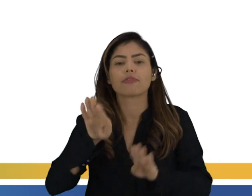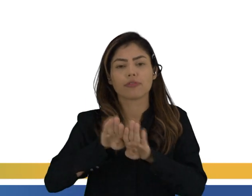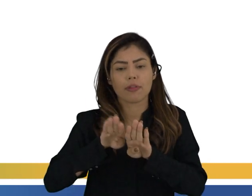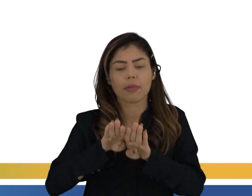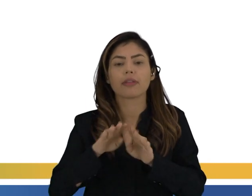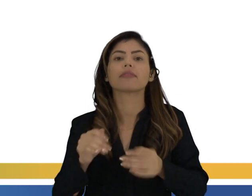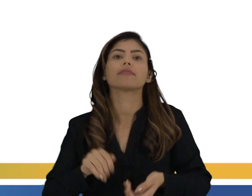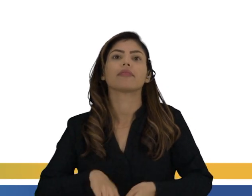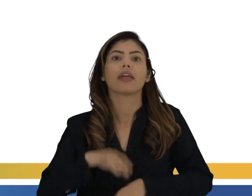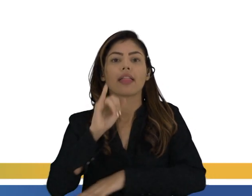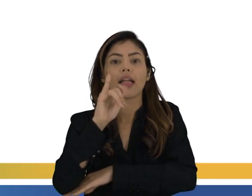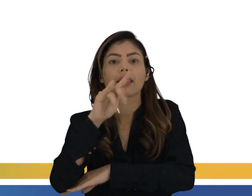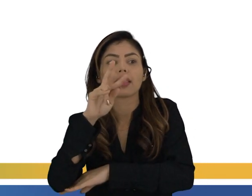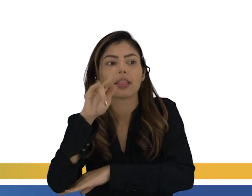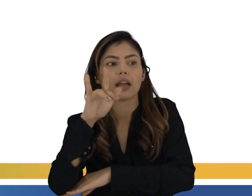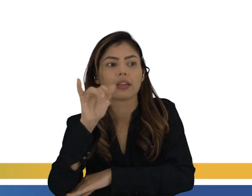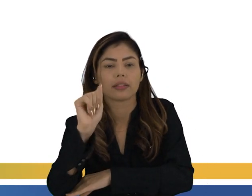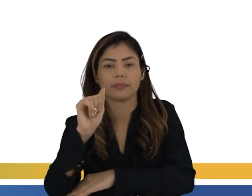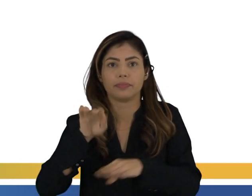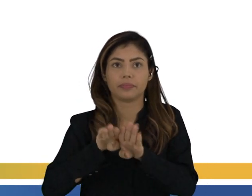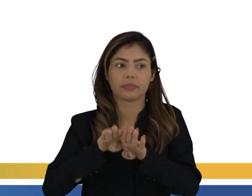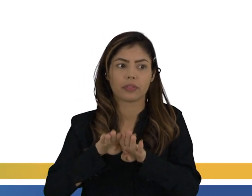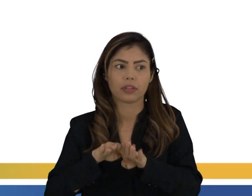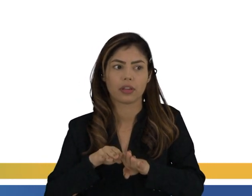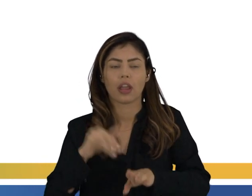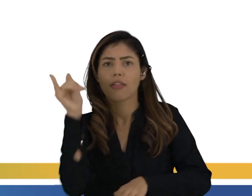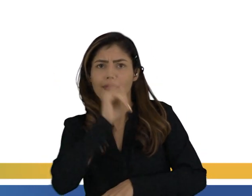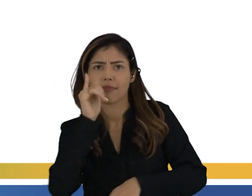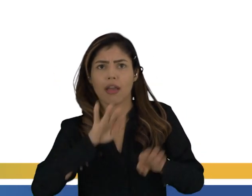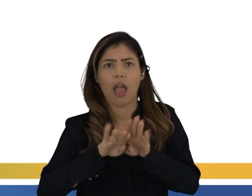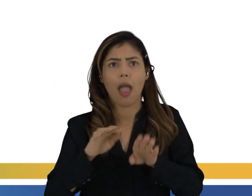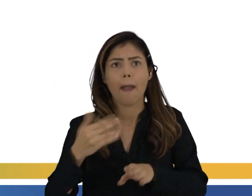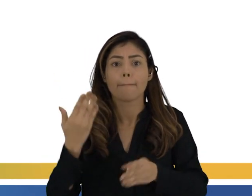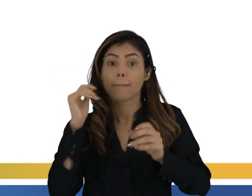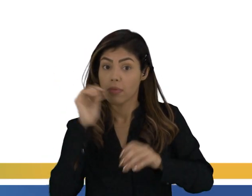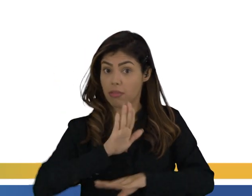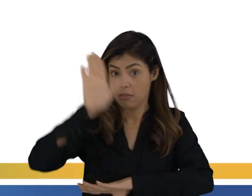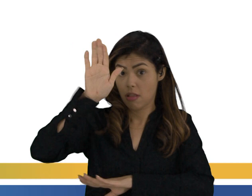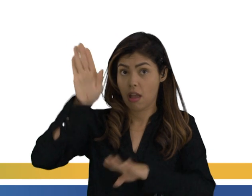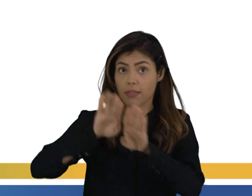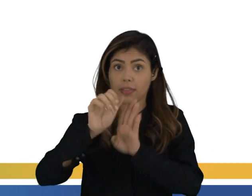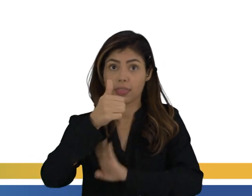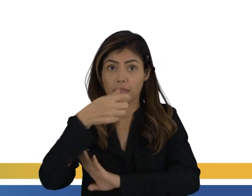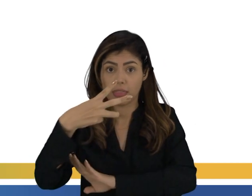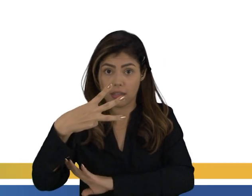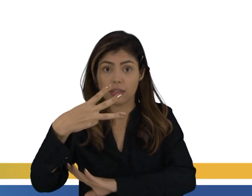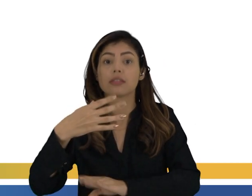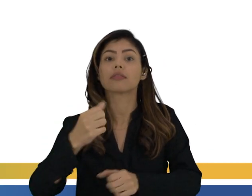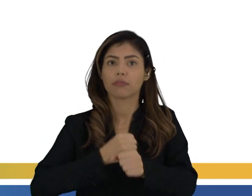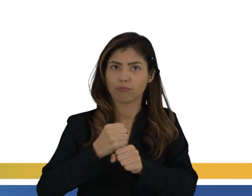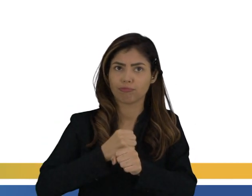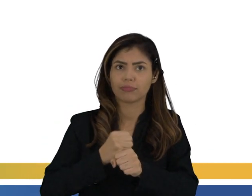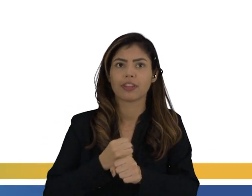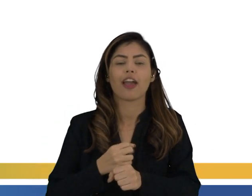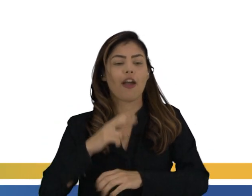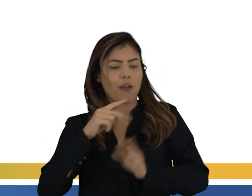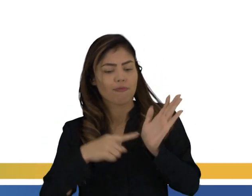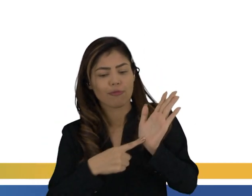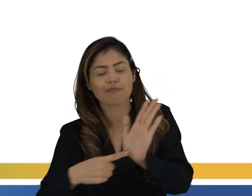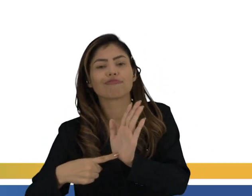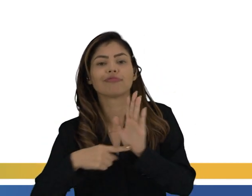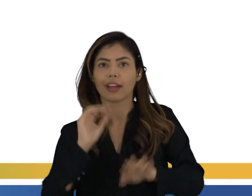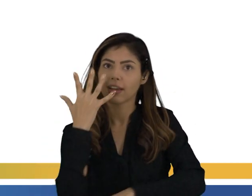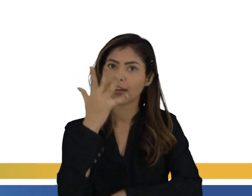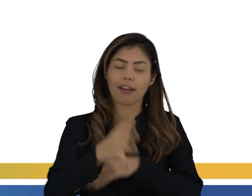na Itália, gente, onde ele permaneceu por 13 anos. Aqui ele vai mostrar a floresta natural, ele vai usar